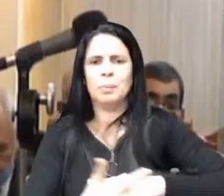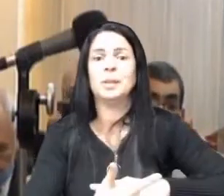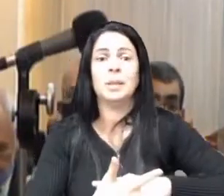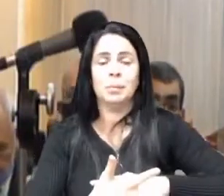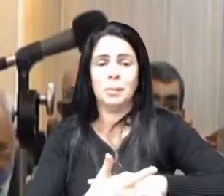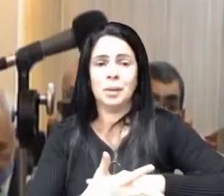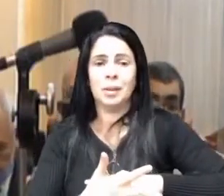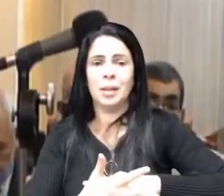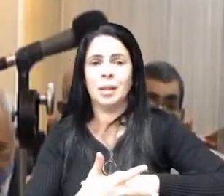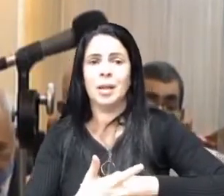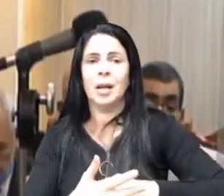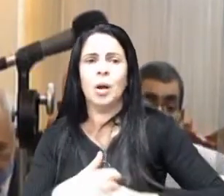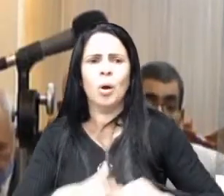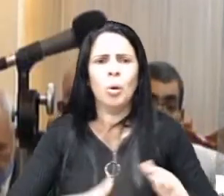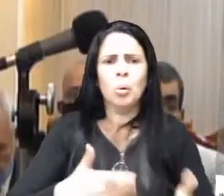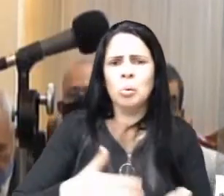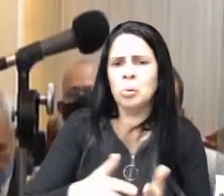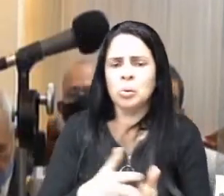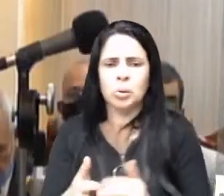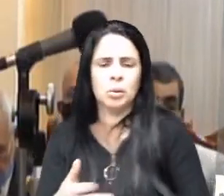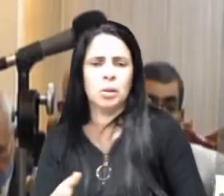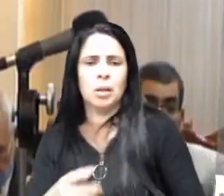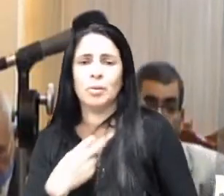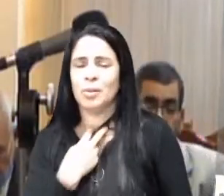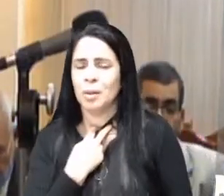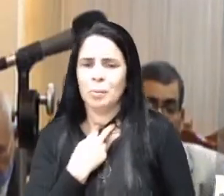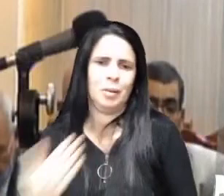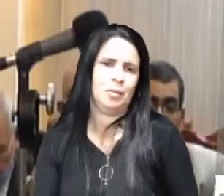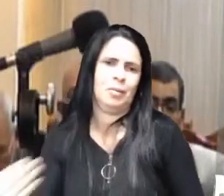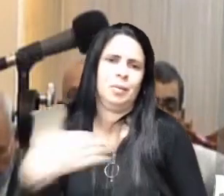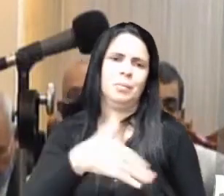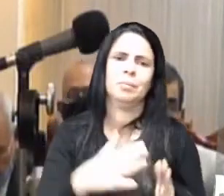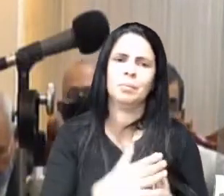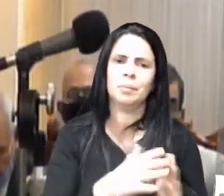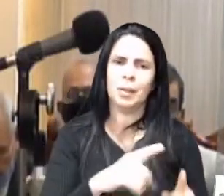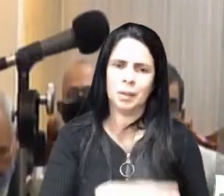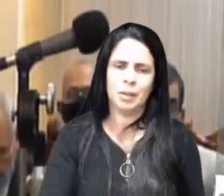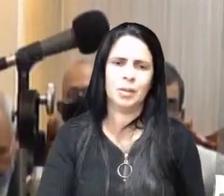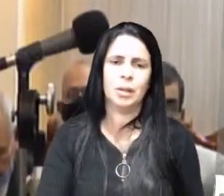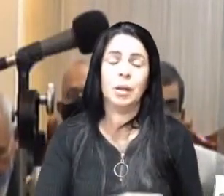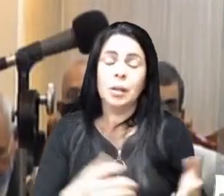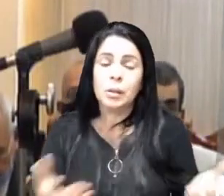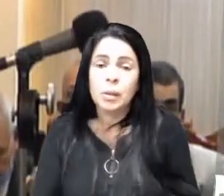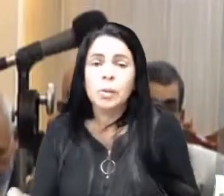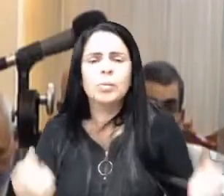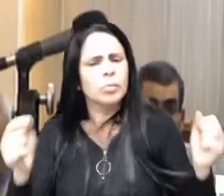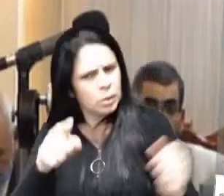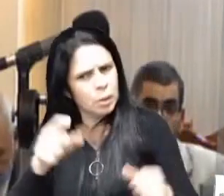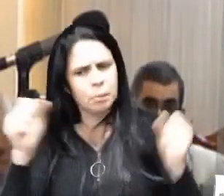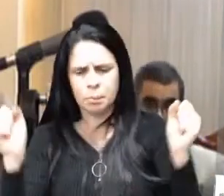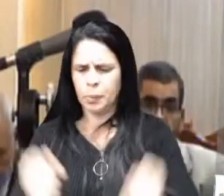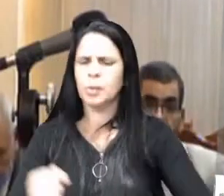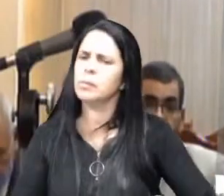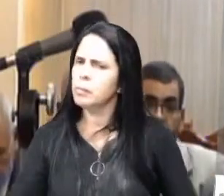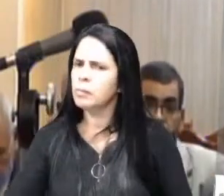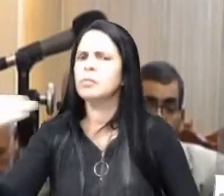ficar impedido de congregar. Então, enquanto pode, venha adorar ao Senhor.